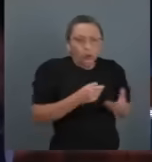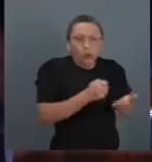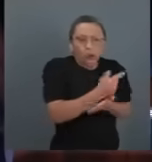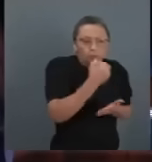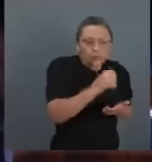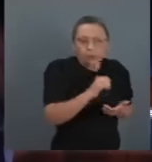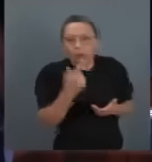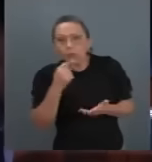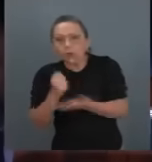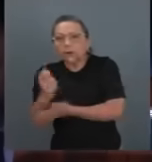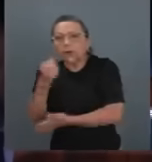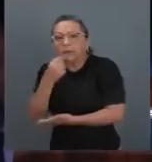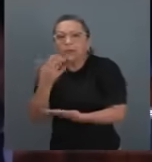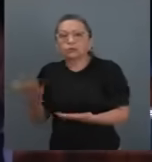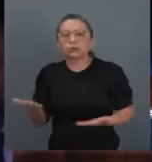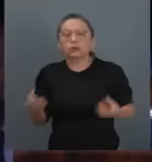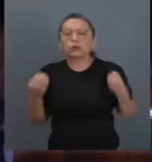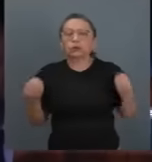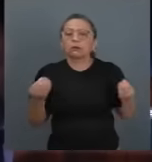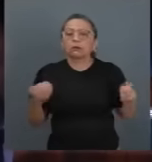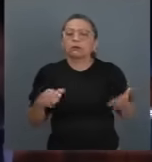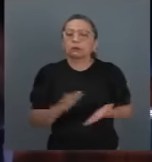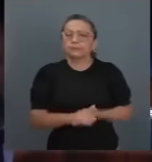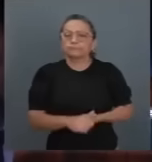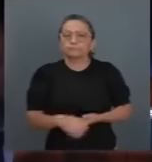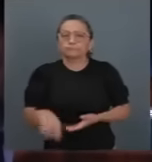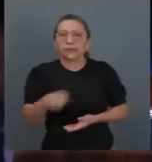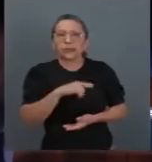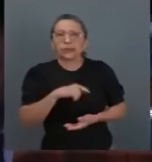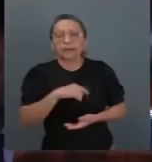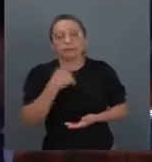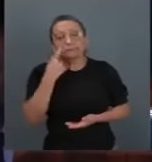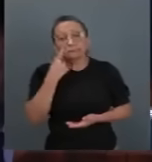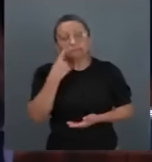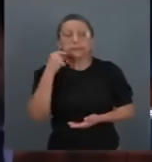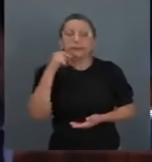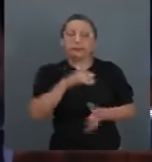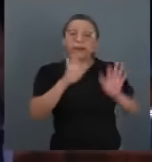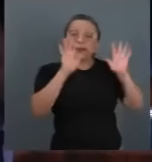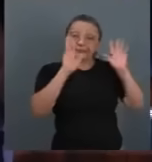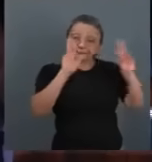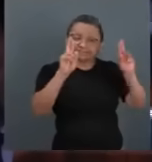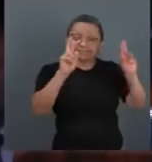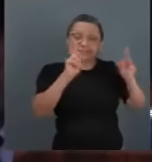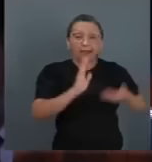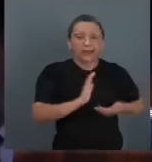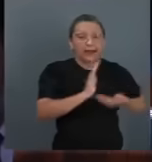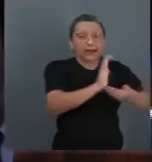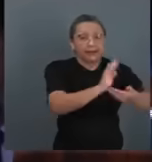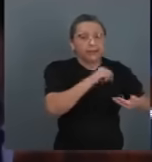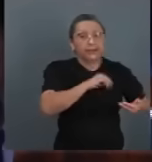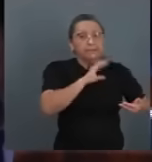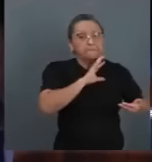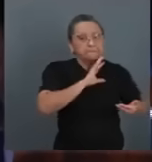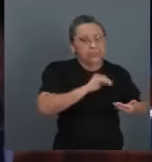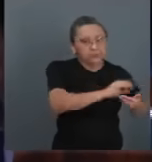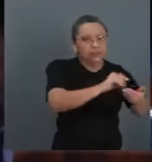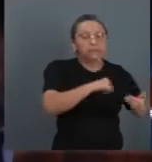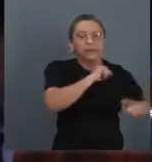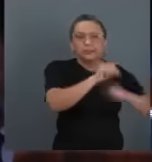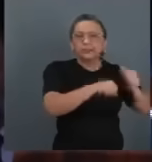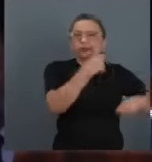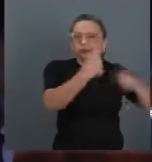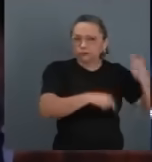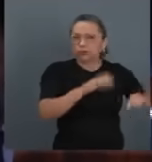remédios. E como eu disse, que felizmente a Câmara está a mexer. Está aí essa discussão